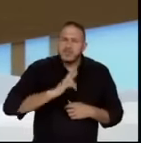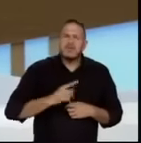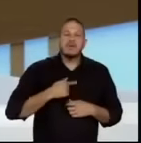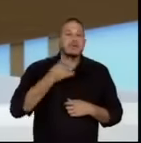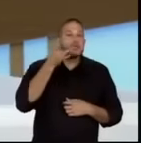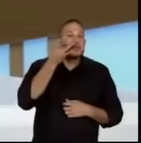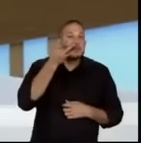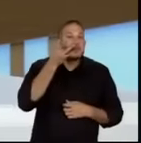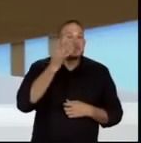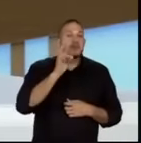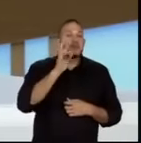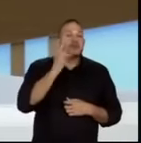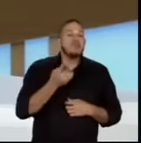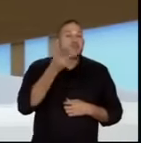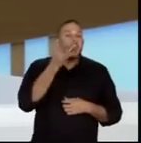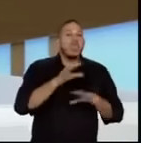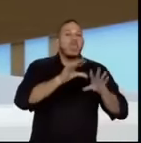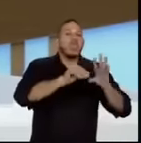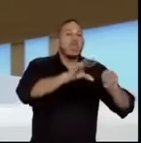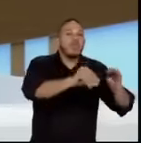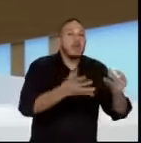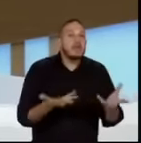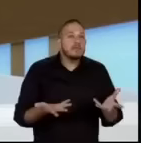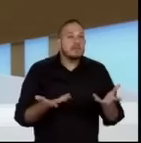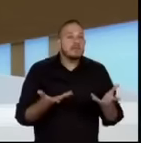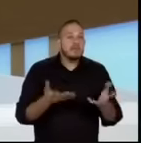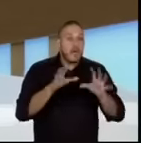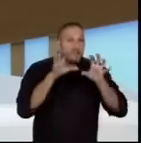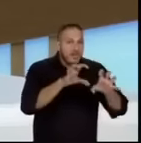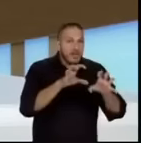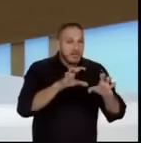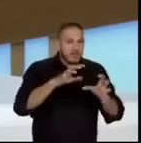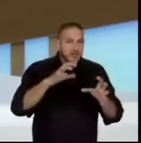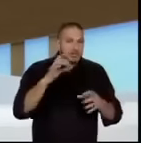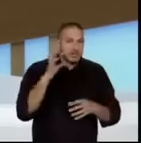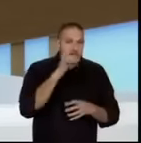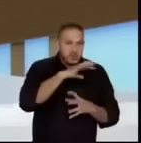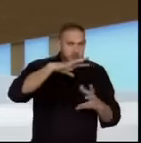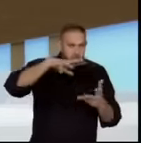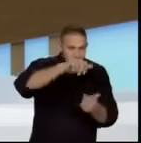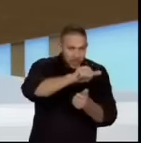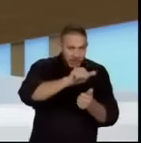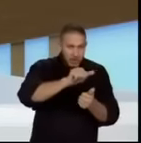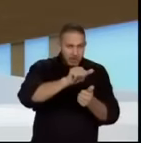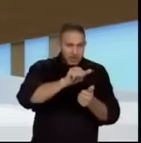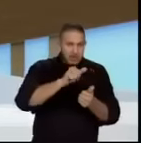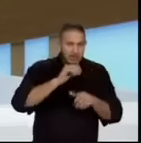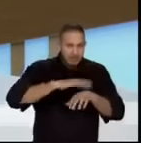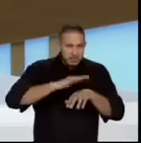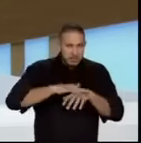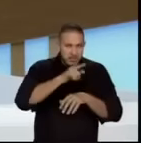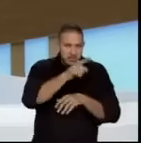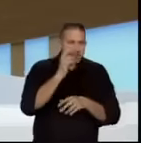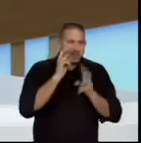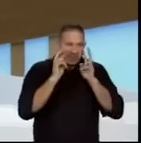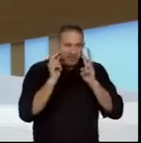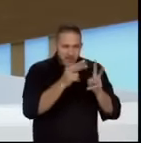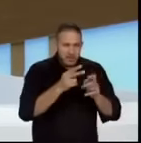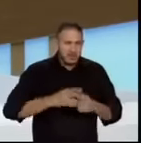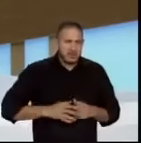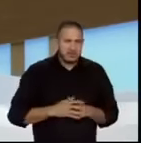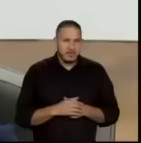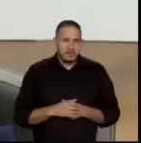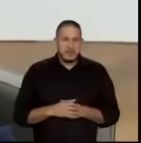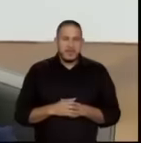humana, o aquecimento global com essa componente de interferência humana, como é que o senhor se coloca nisso?